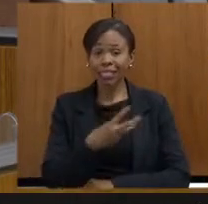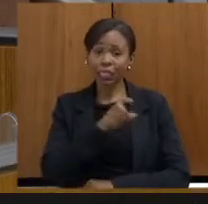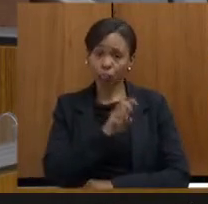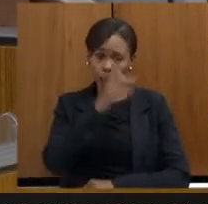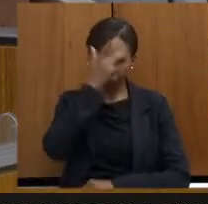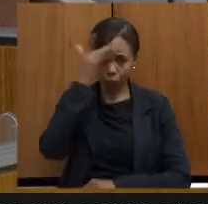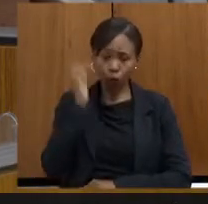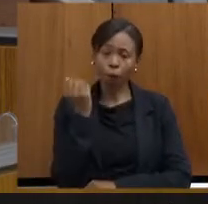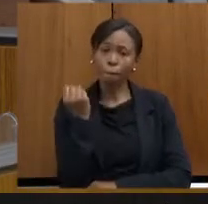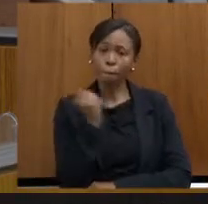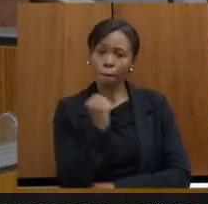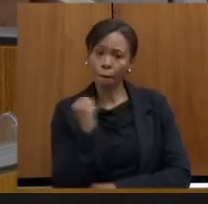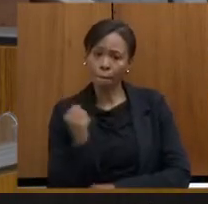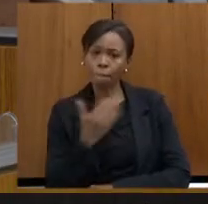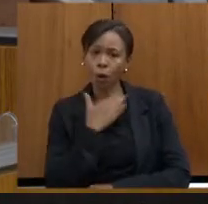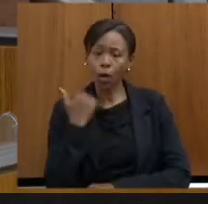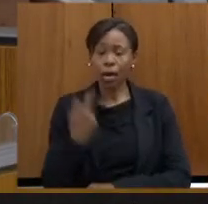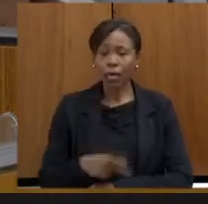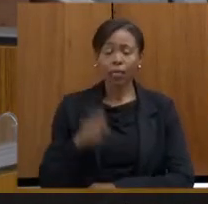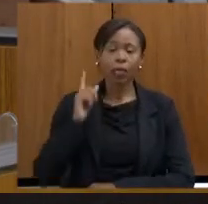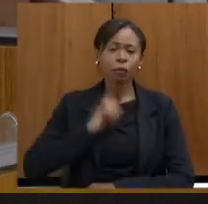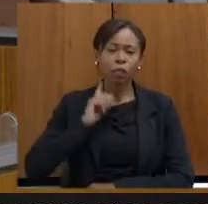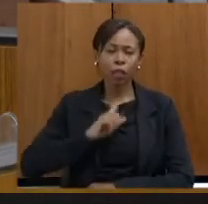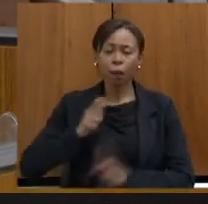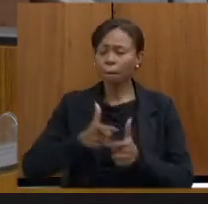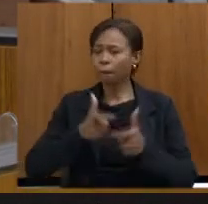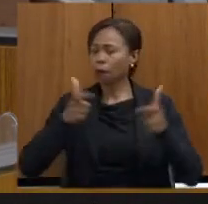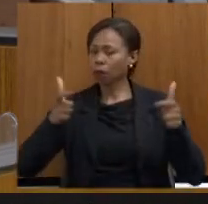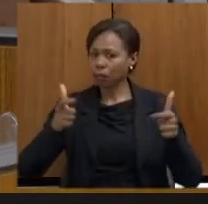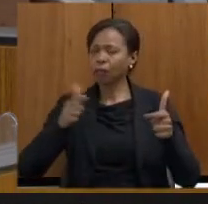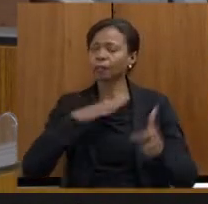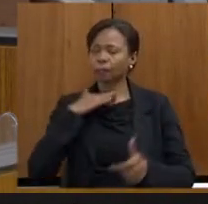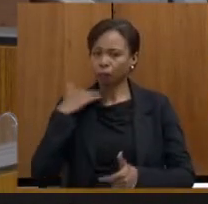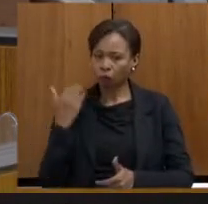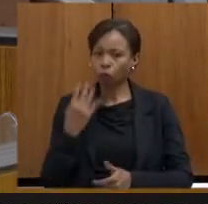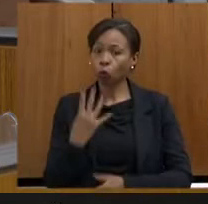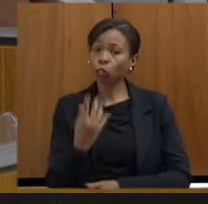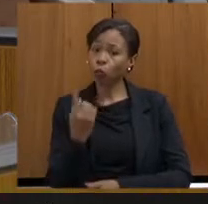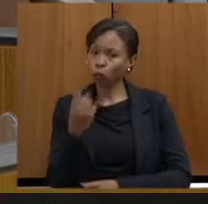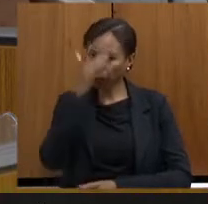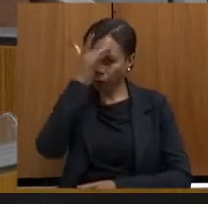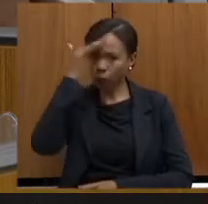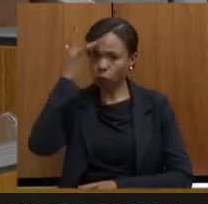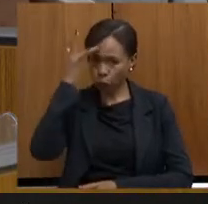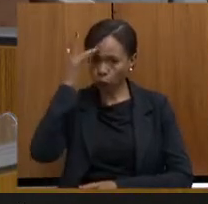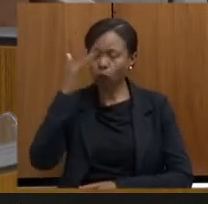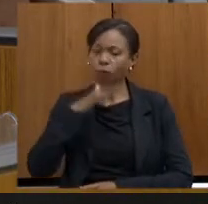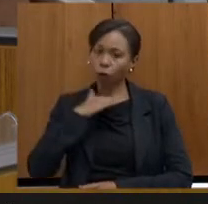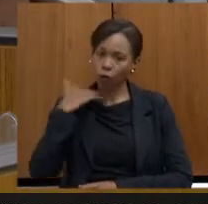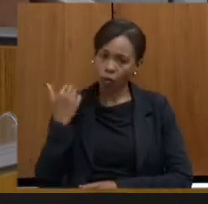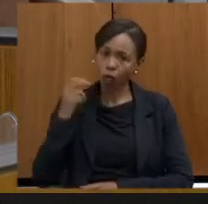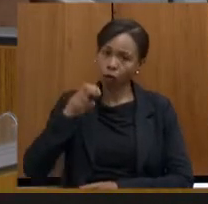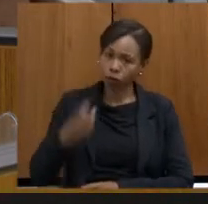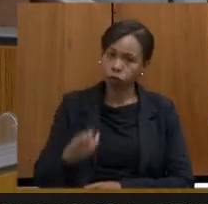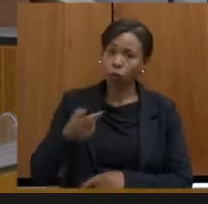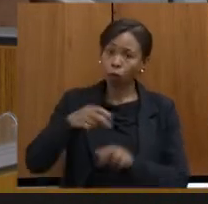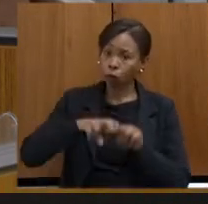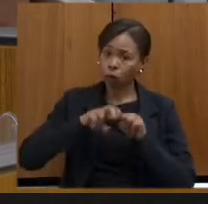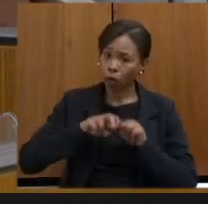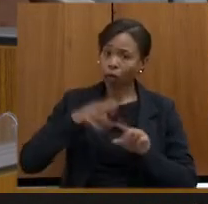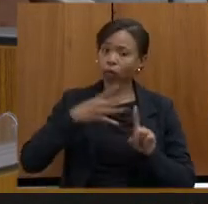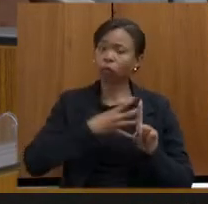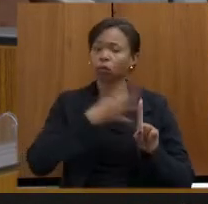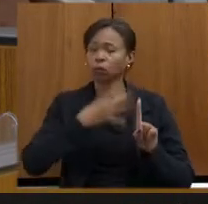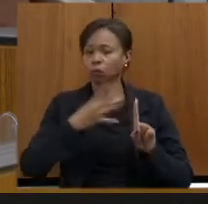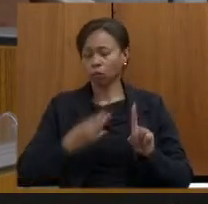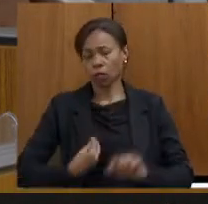pessoas assassinadas, e Minas Gerais aparece com maior número de casos. 41 pessoas perderam suas vidas em função da sua